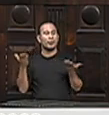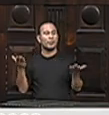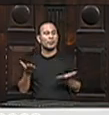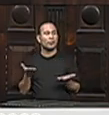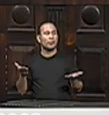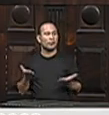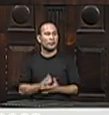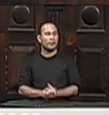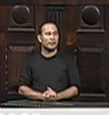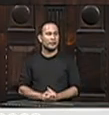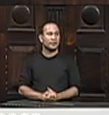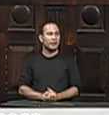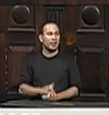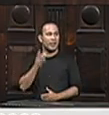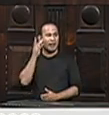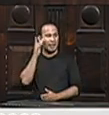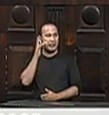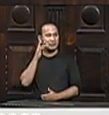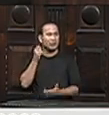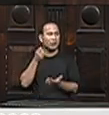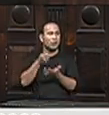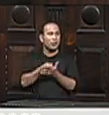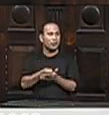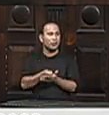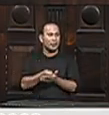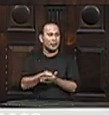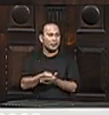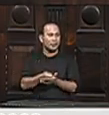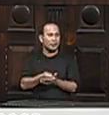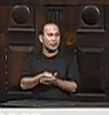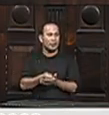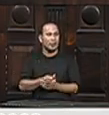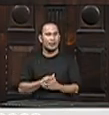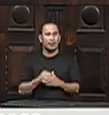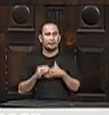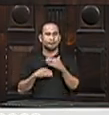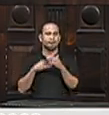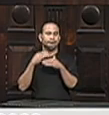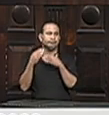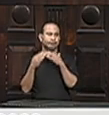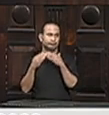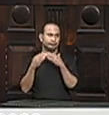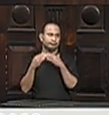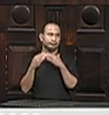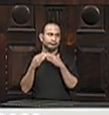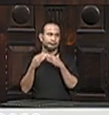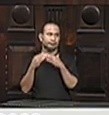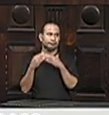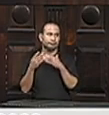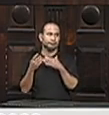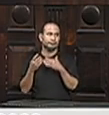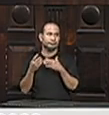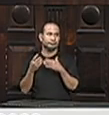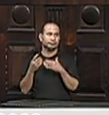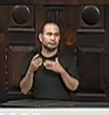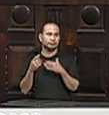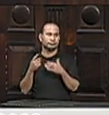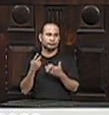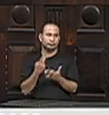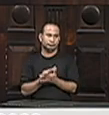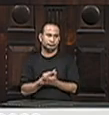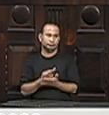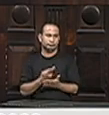uma atitude coerente e uma atitude que vá no sentido de realmente contemplar os interesses do servidor público do Estado do